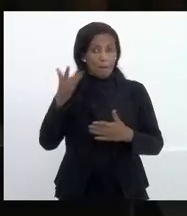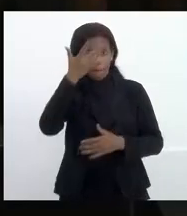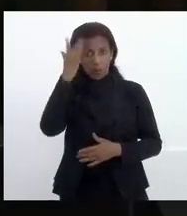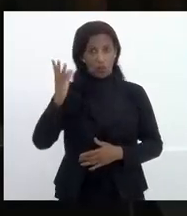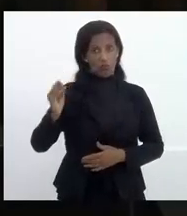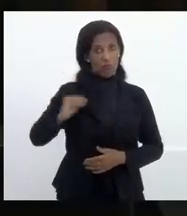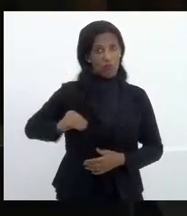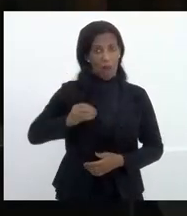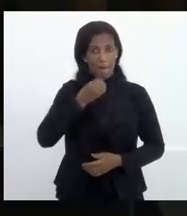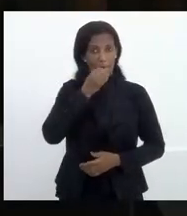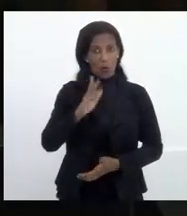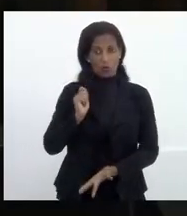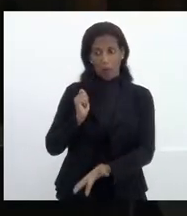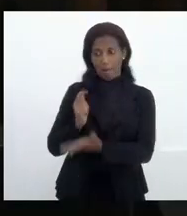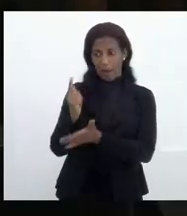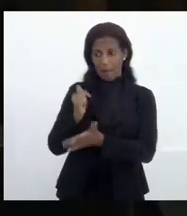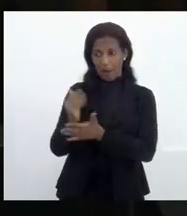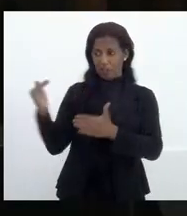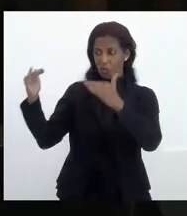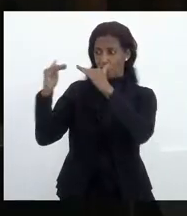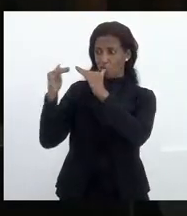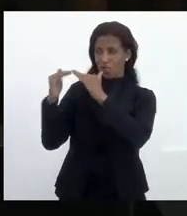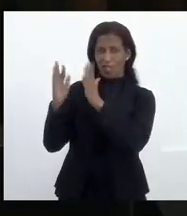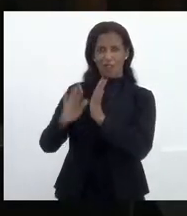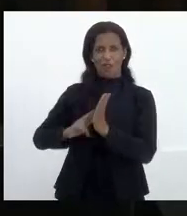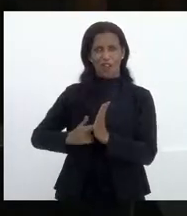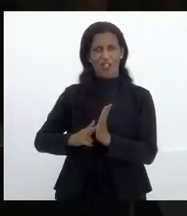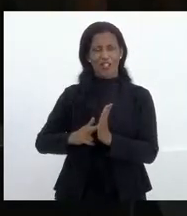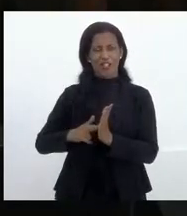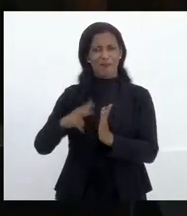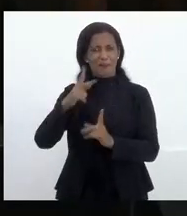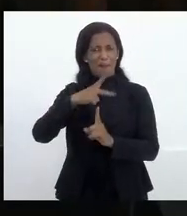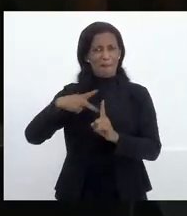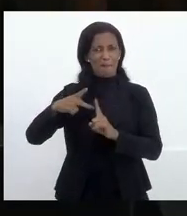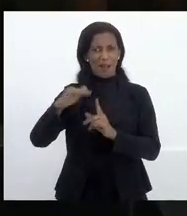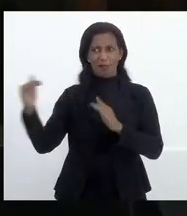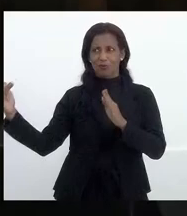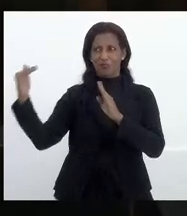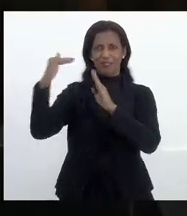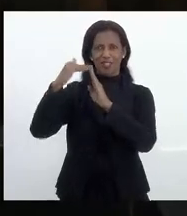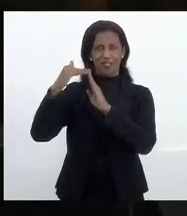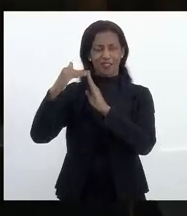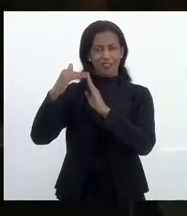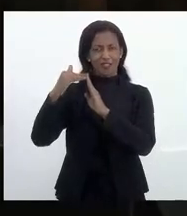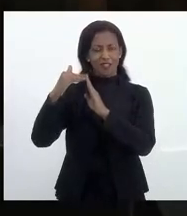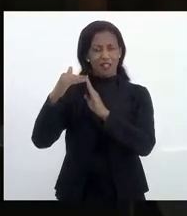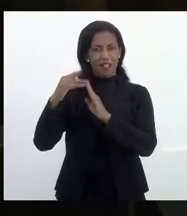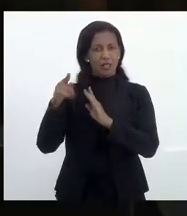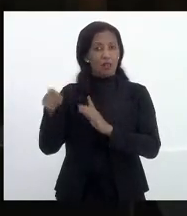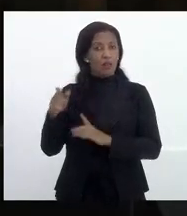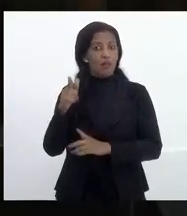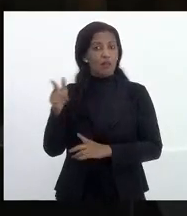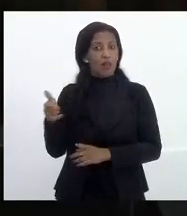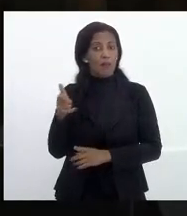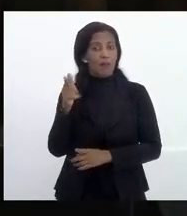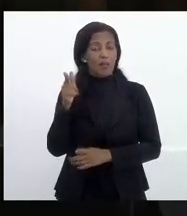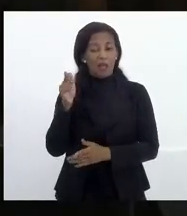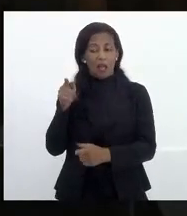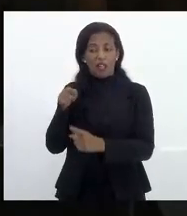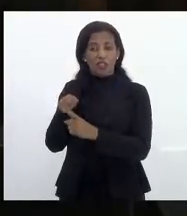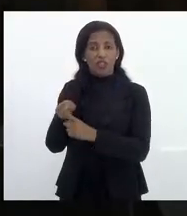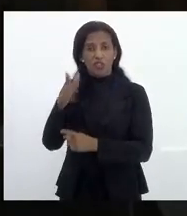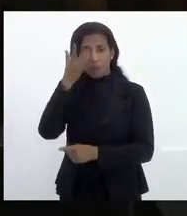20 já contribui no teto no regime geral da Previdência Social ela vai pegar quem ganha dois